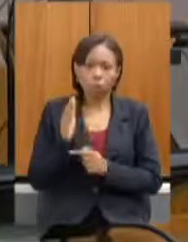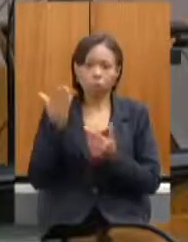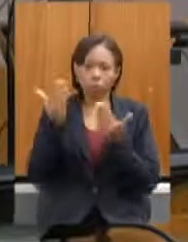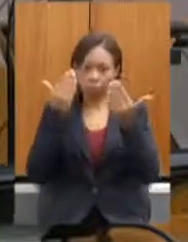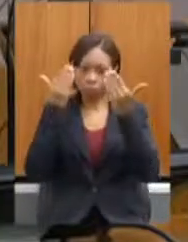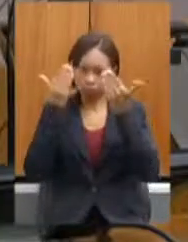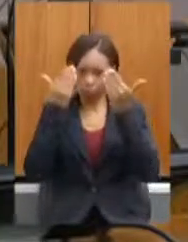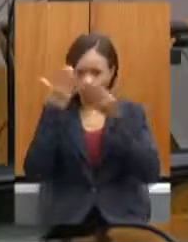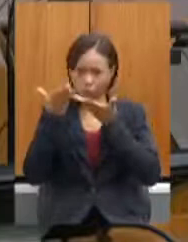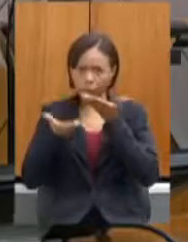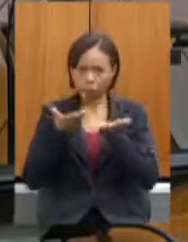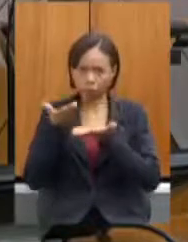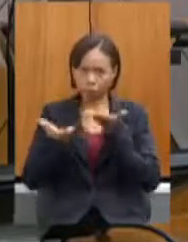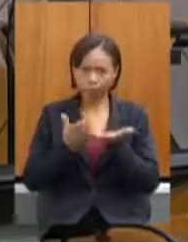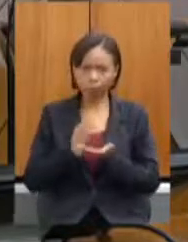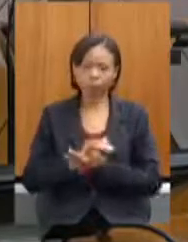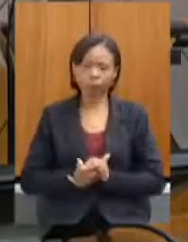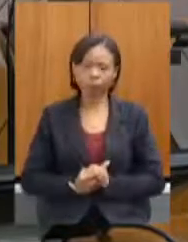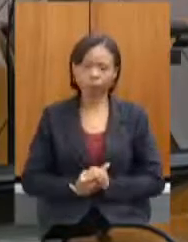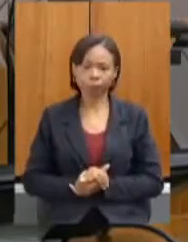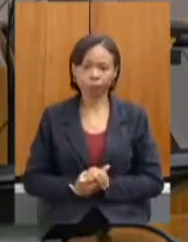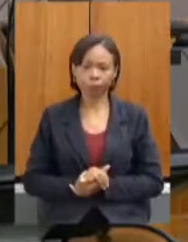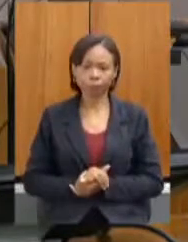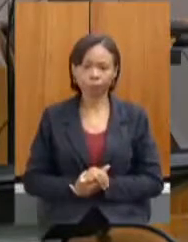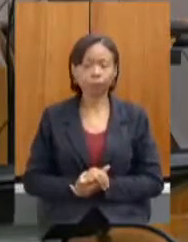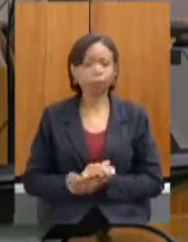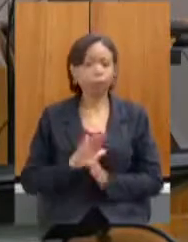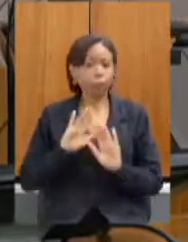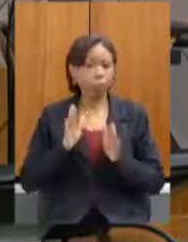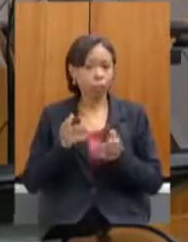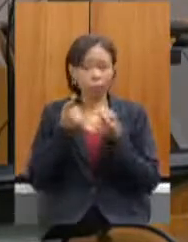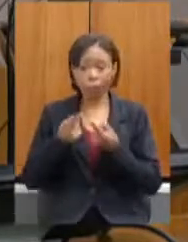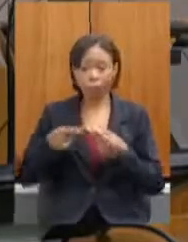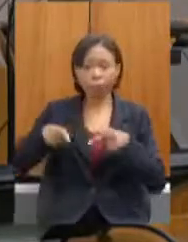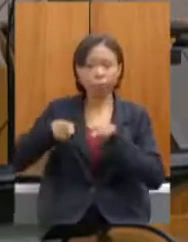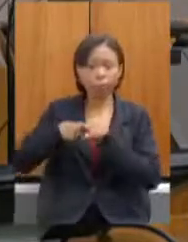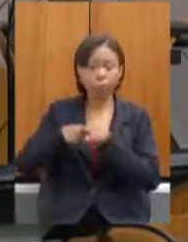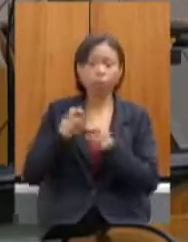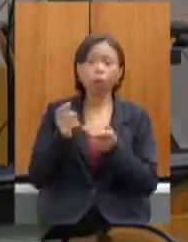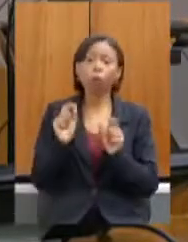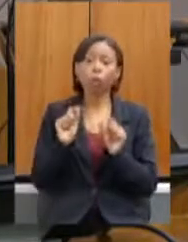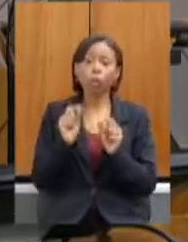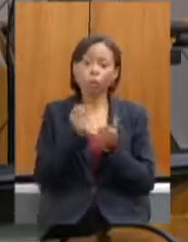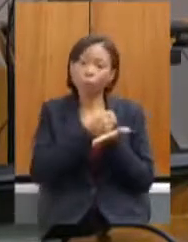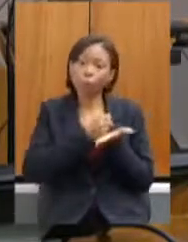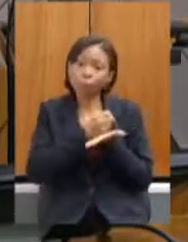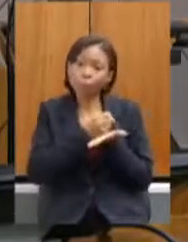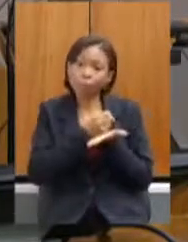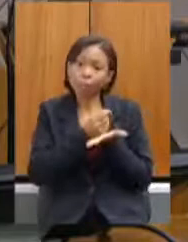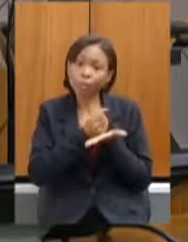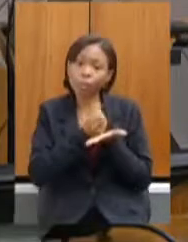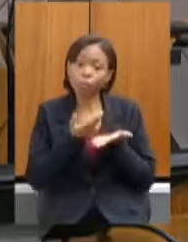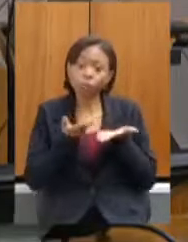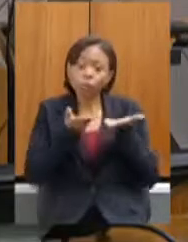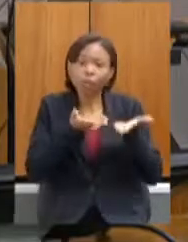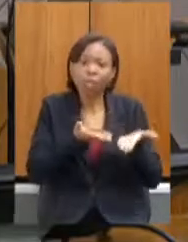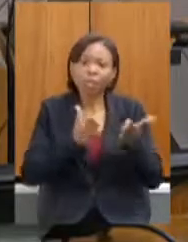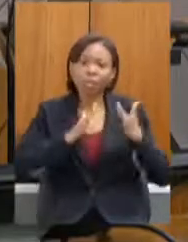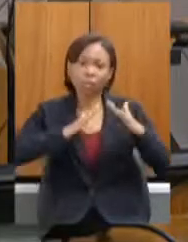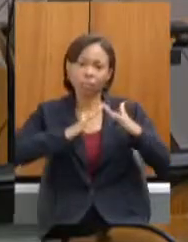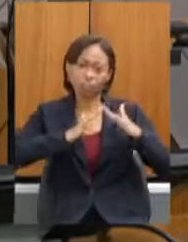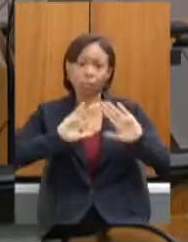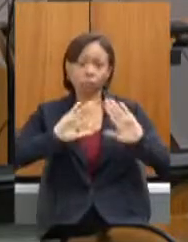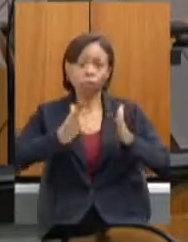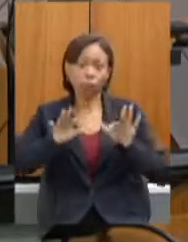pode passar e tivemos parceria com medicamento em casa Nós já tínhamos um um projeto de